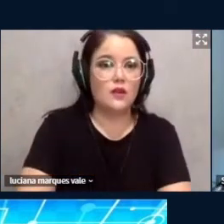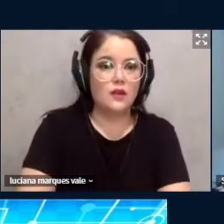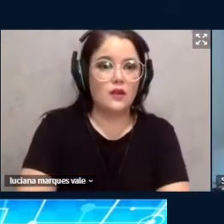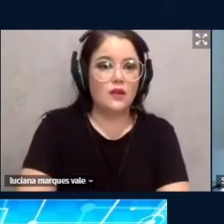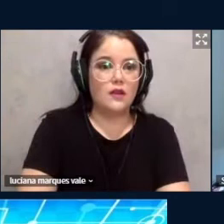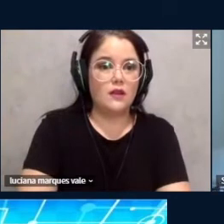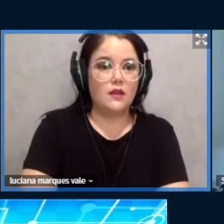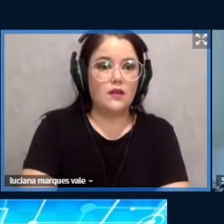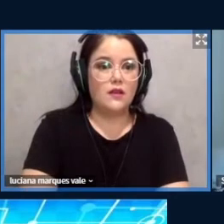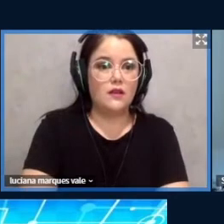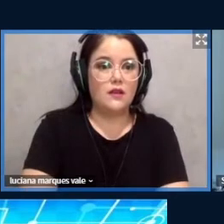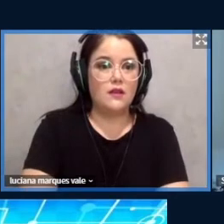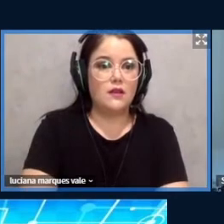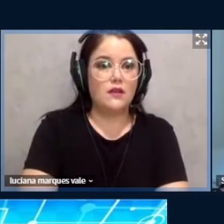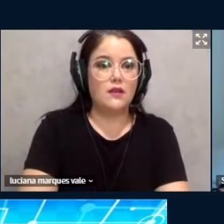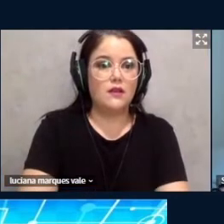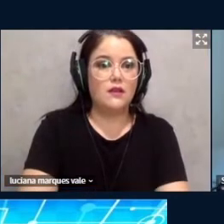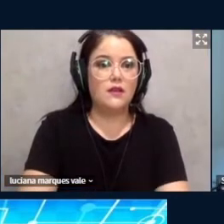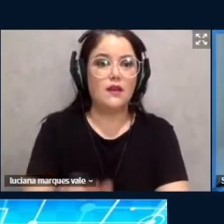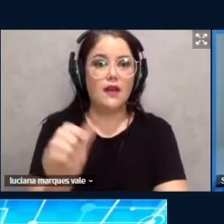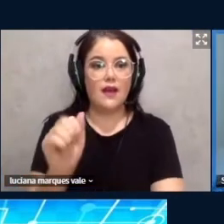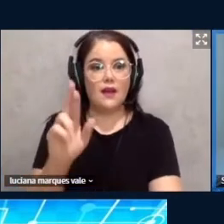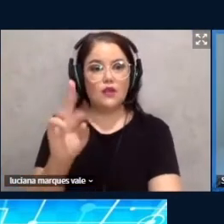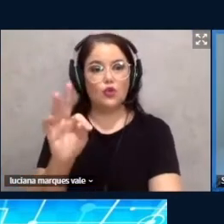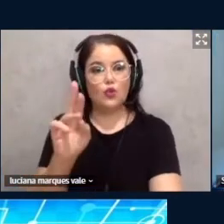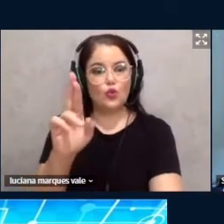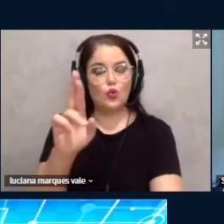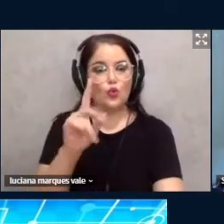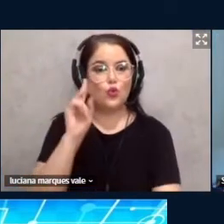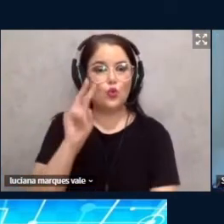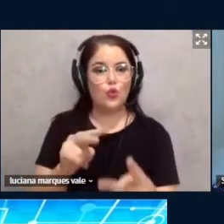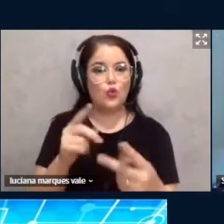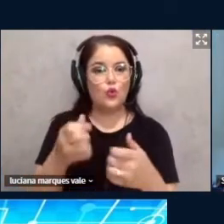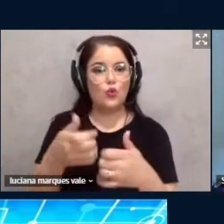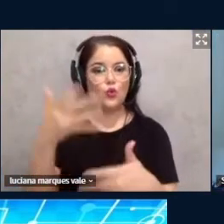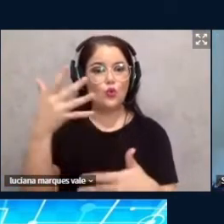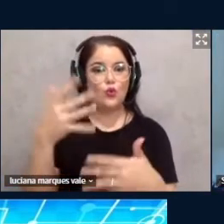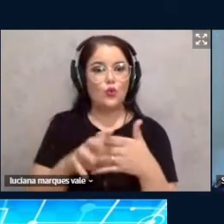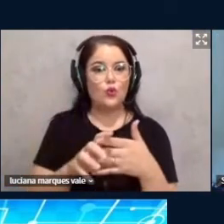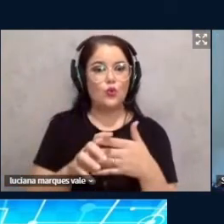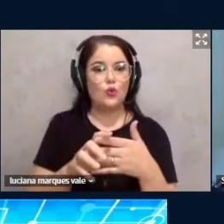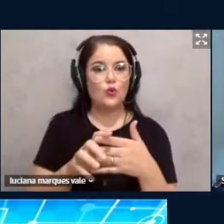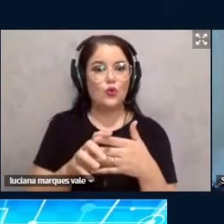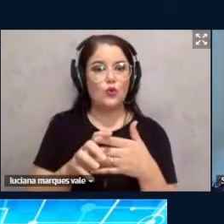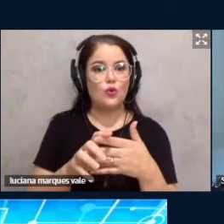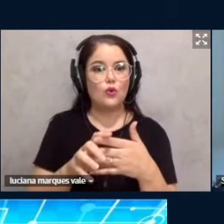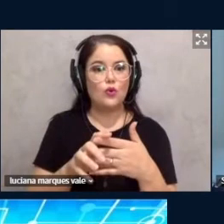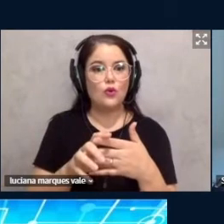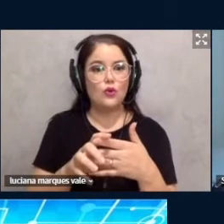tô vendo Arthur, estou vendo,